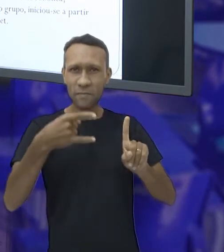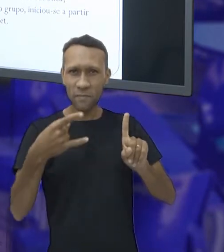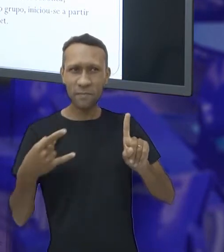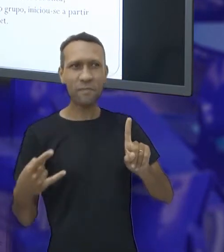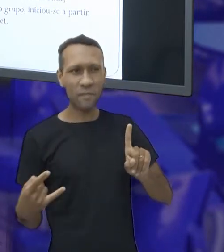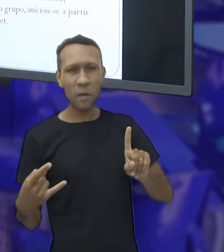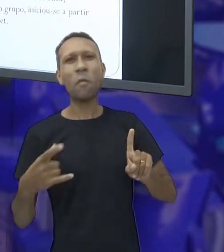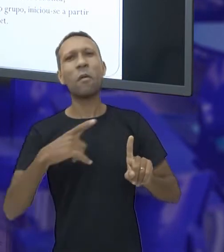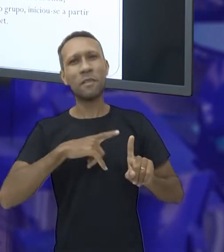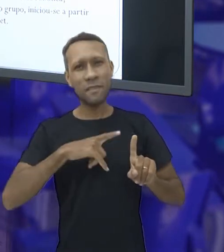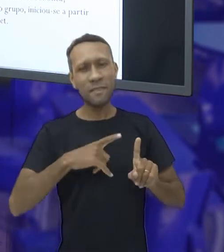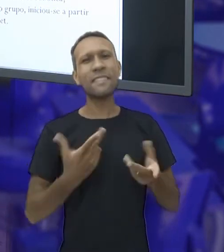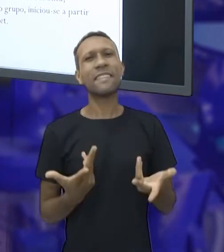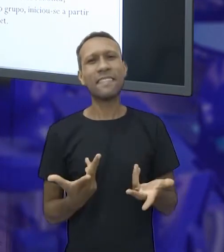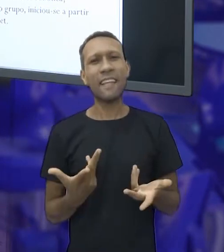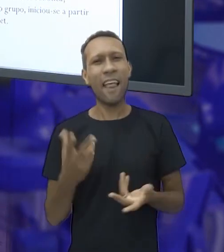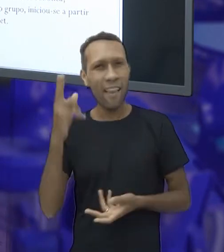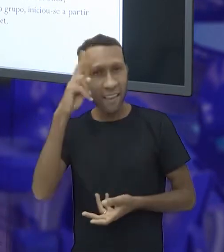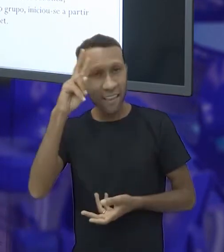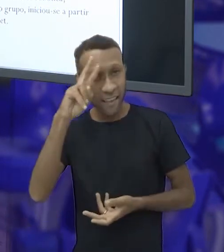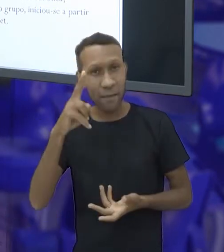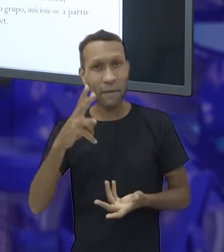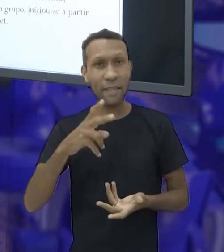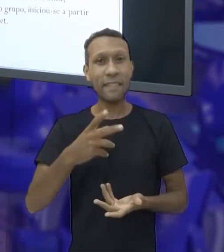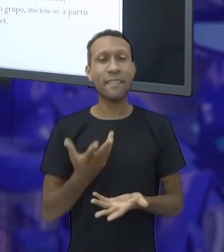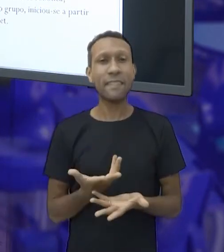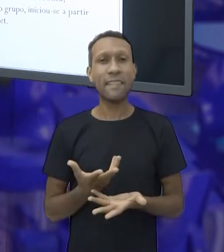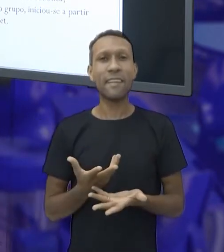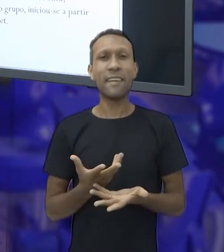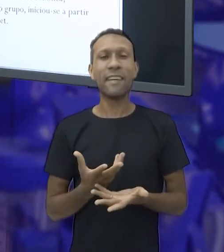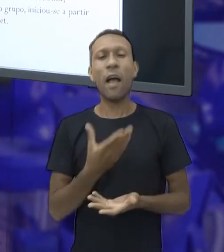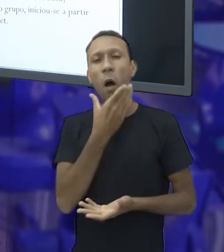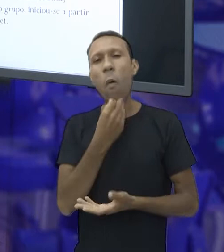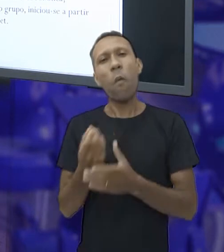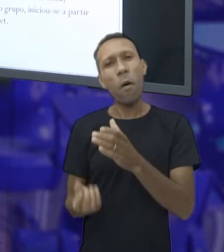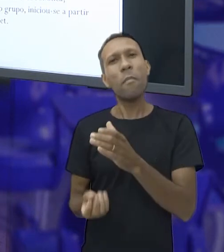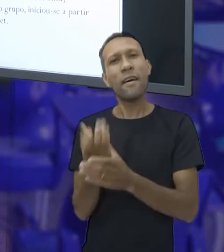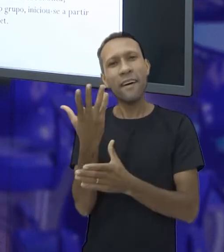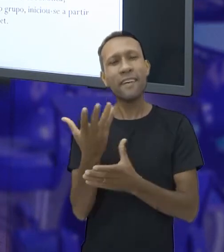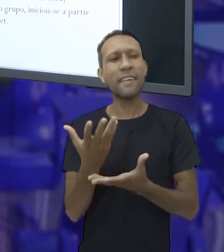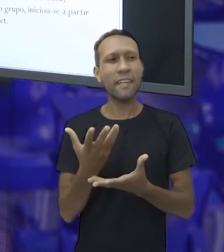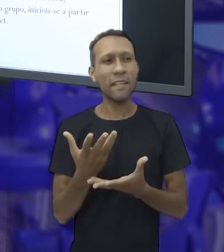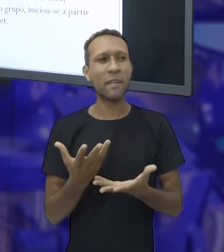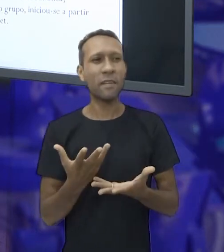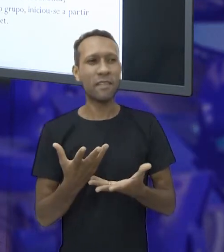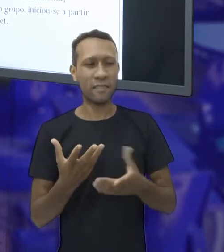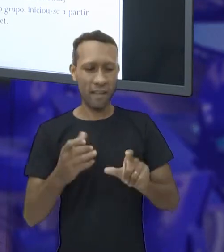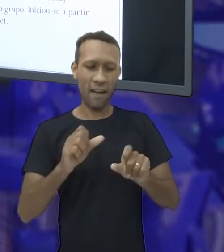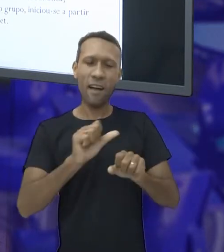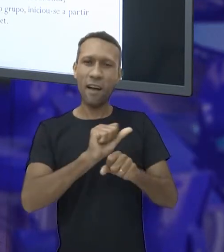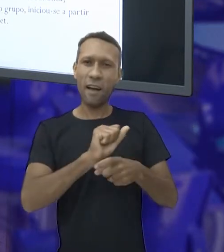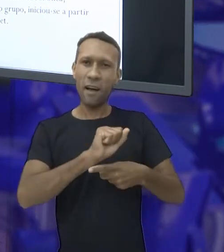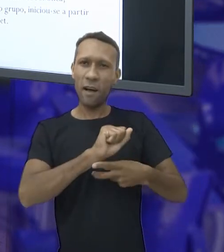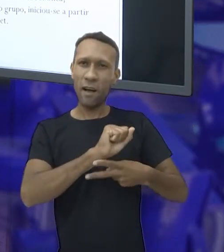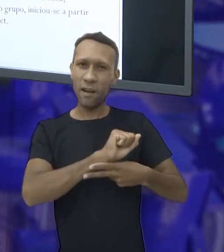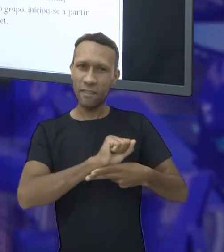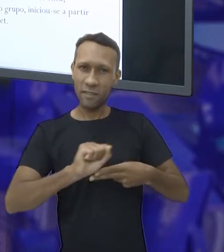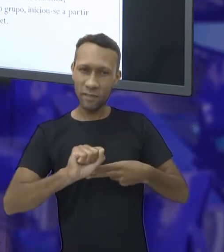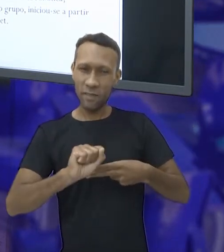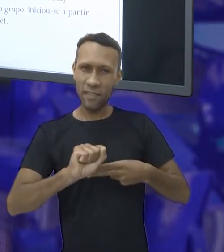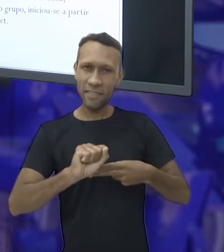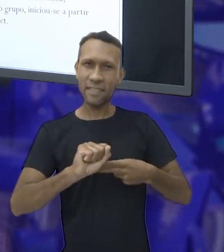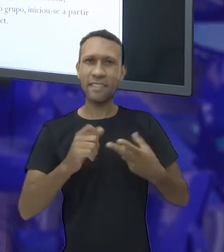sistema, certo? Esse sistema que o senhor Severino Gates desenvolveu na Microsoft é o sistema